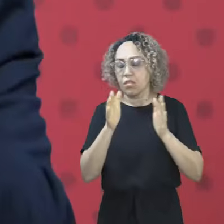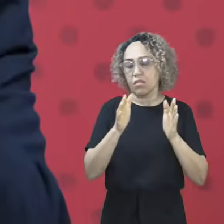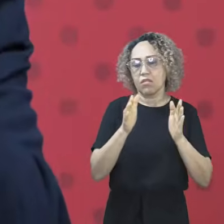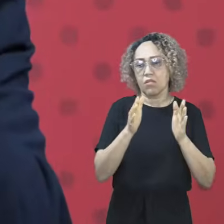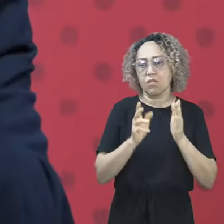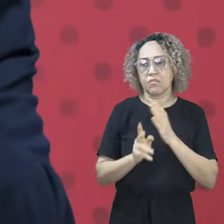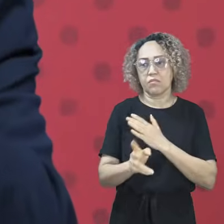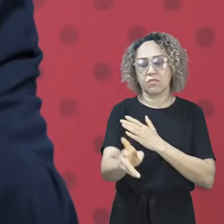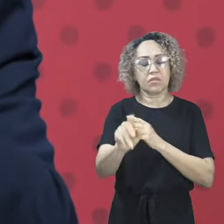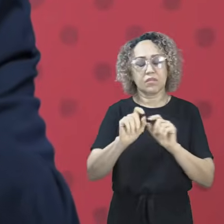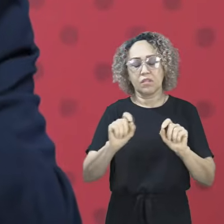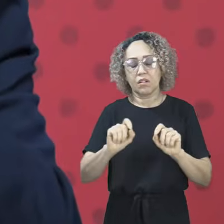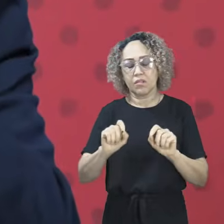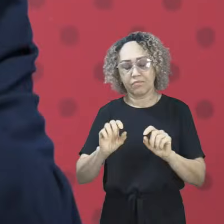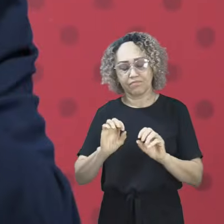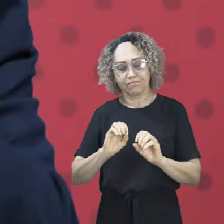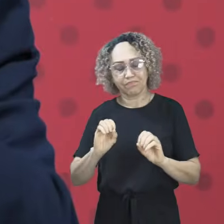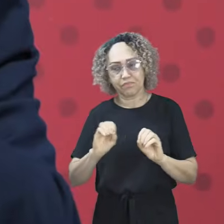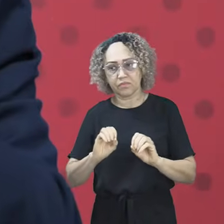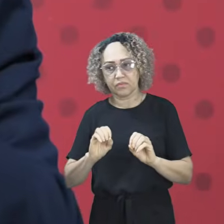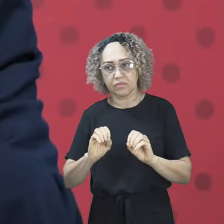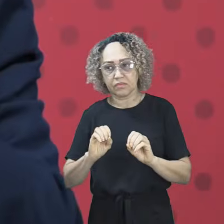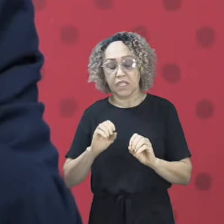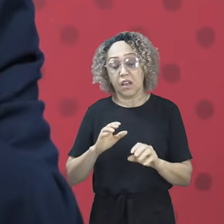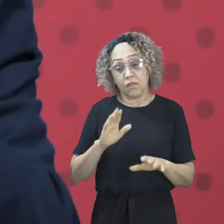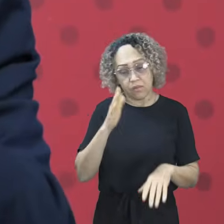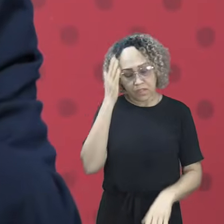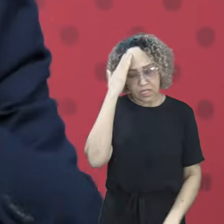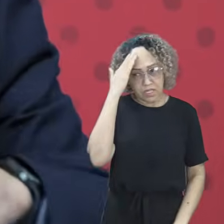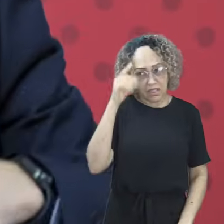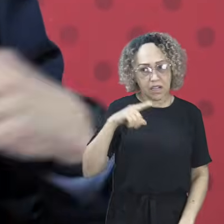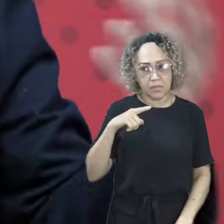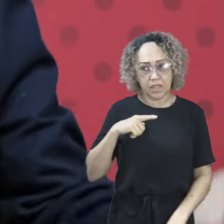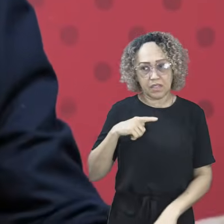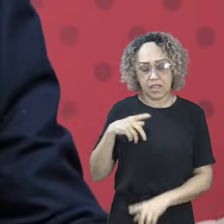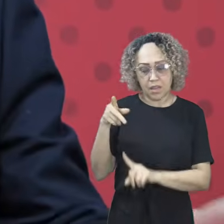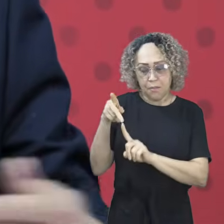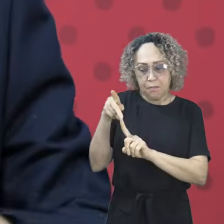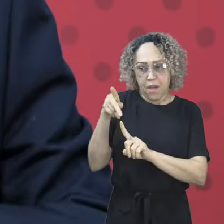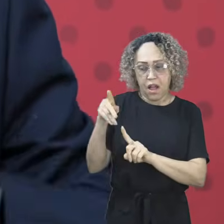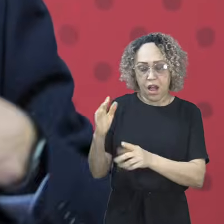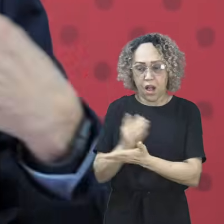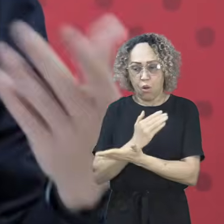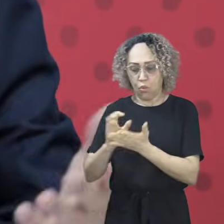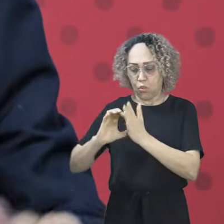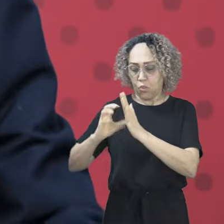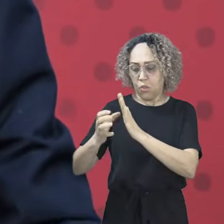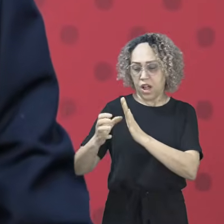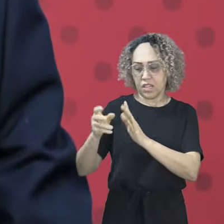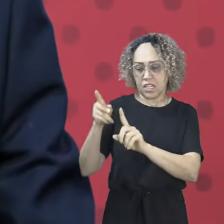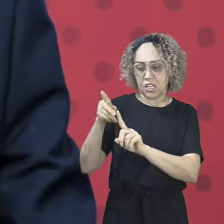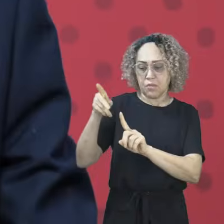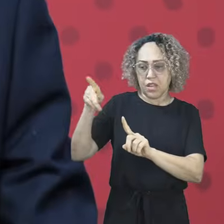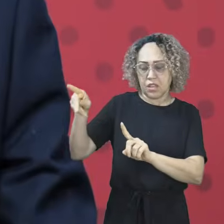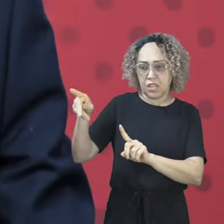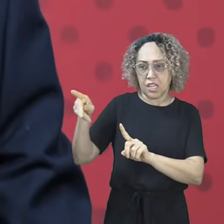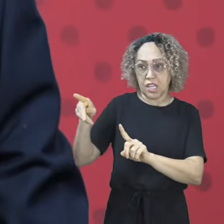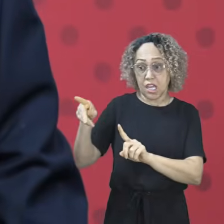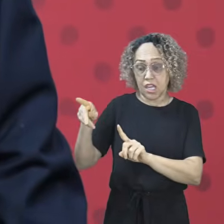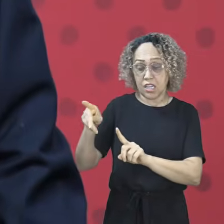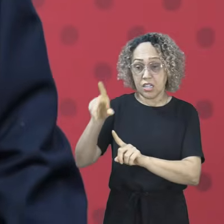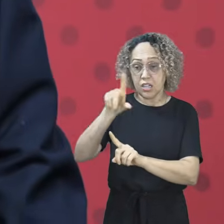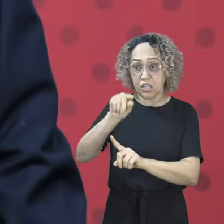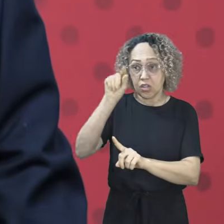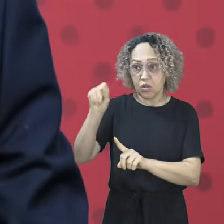manda em tudo e do jeito que quer, porque elege as comissões provisórias, esses partidos não